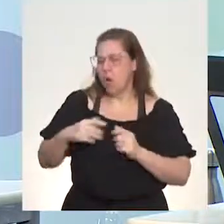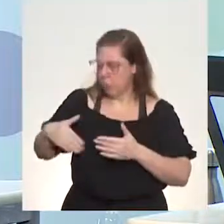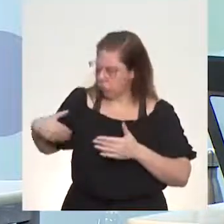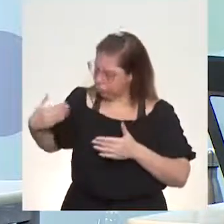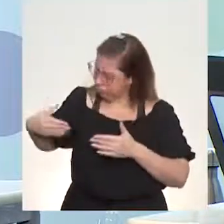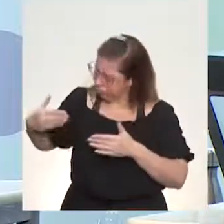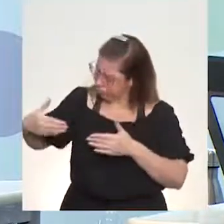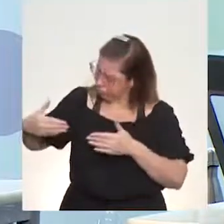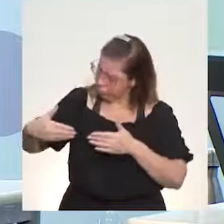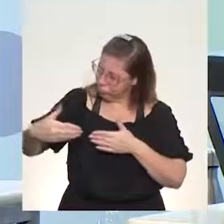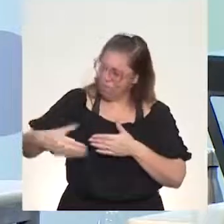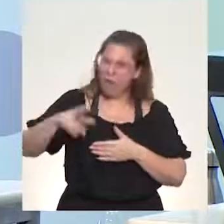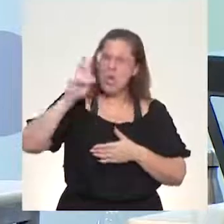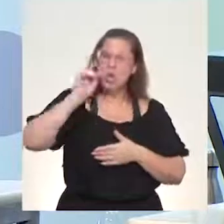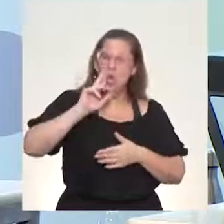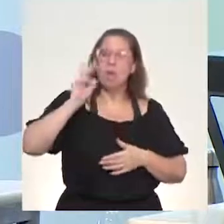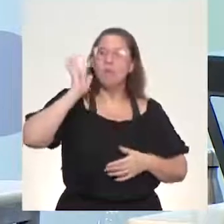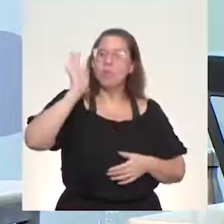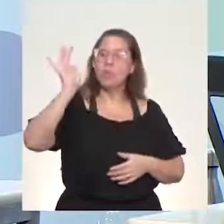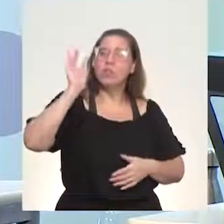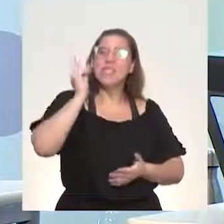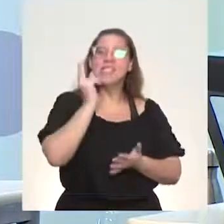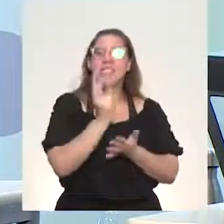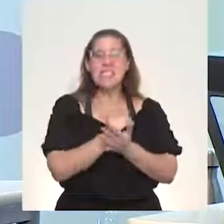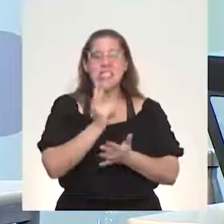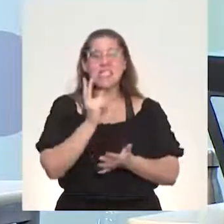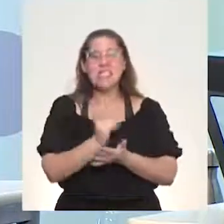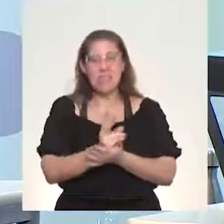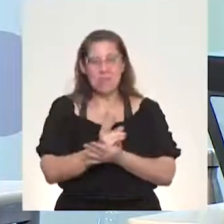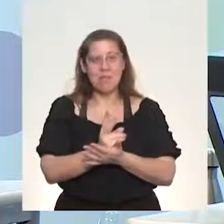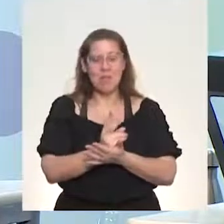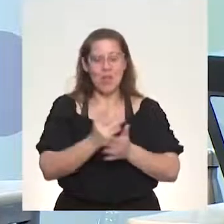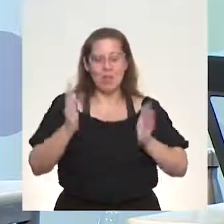da filosofia, quase sempre ela esteve de